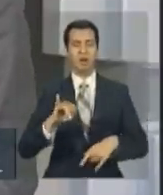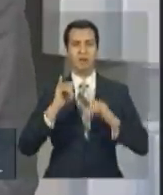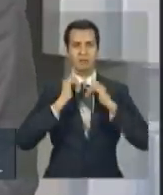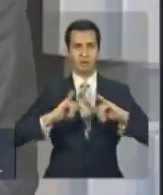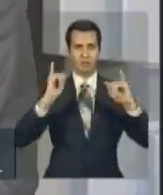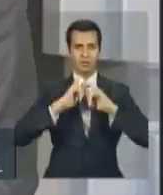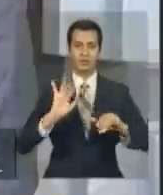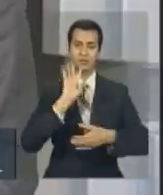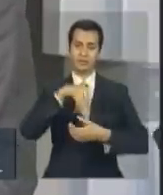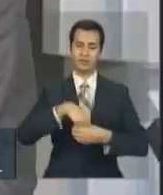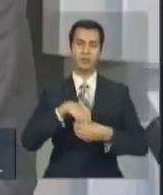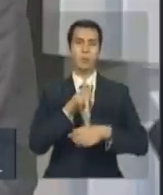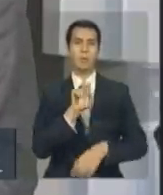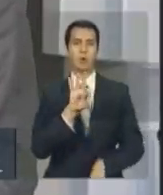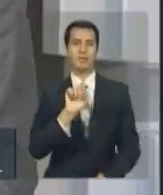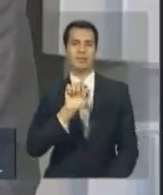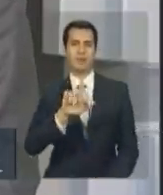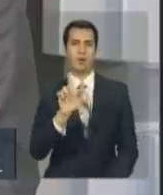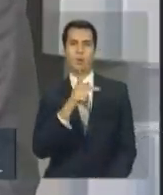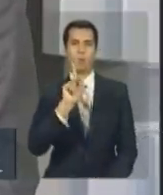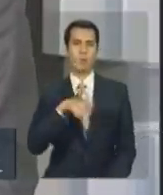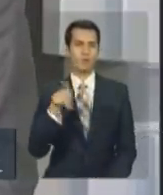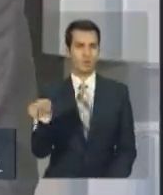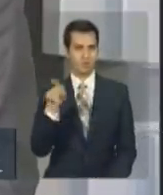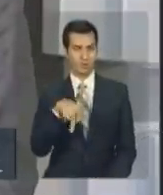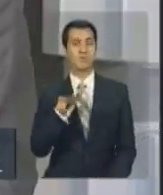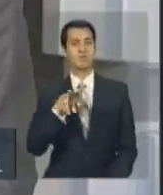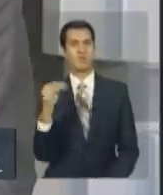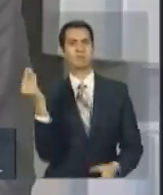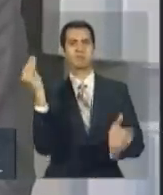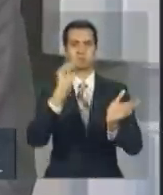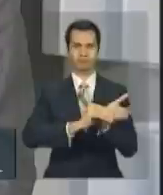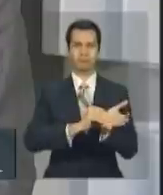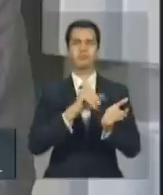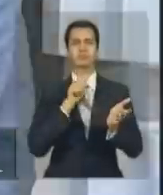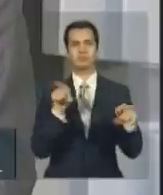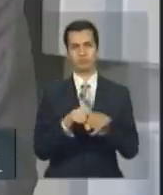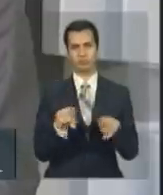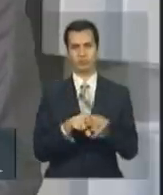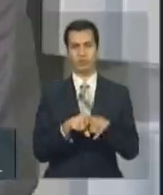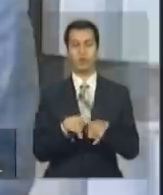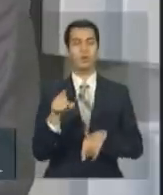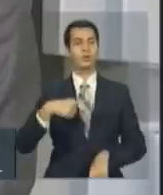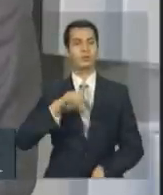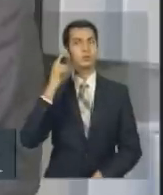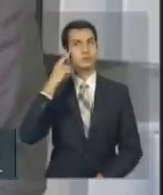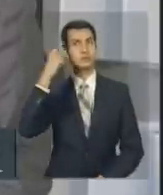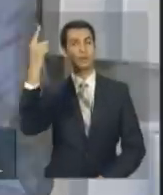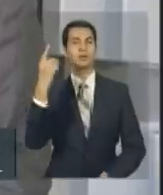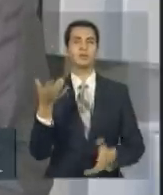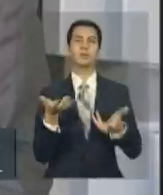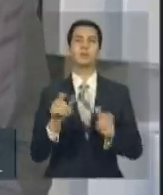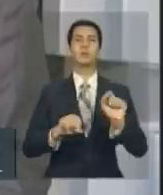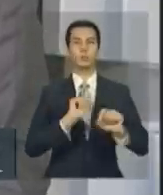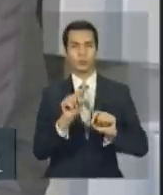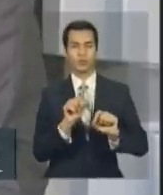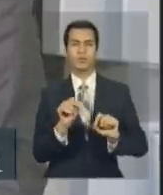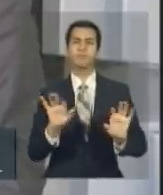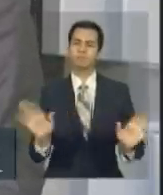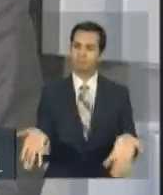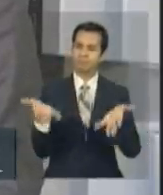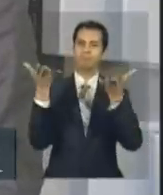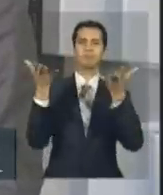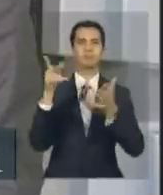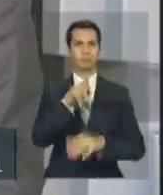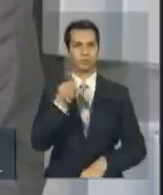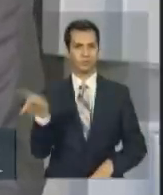informações pelo portal do professor. A ideia básica do prêmio é não só valorizar o magistério, mas é,